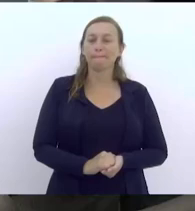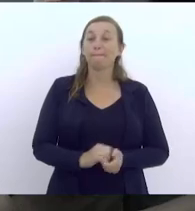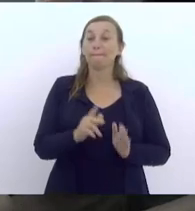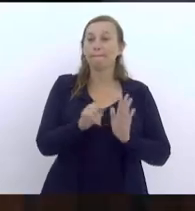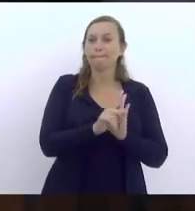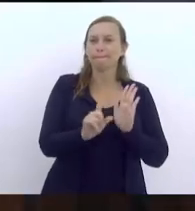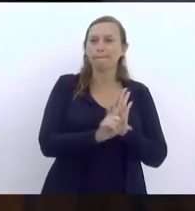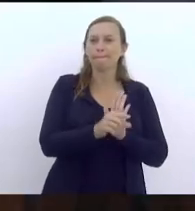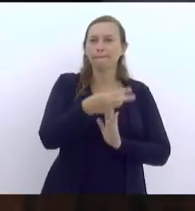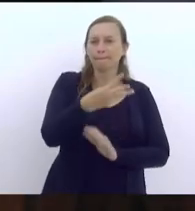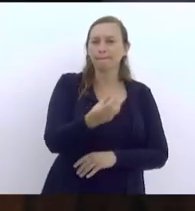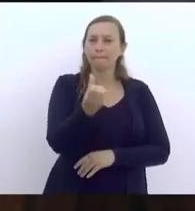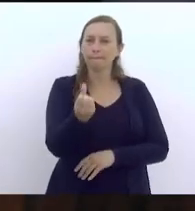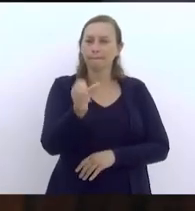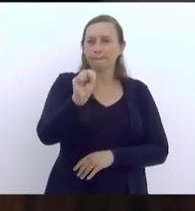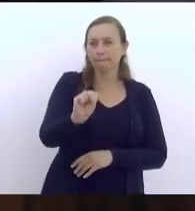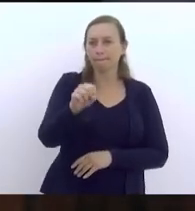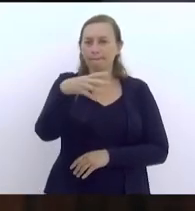Projeto de lei